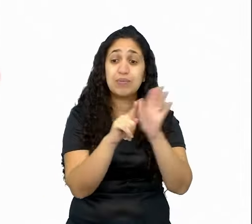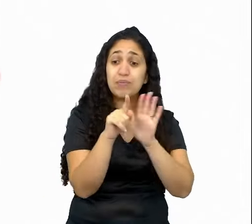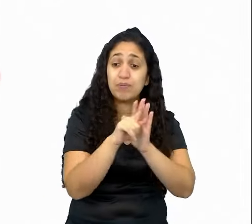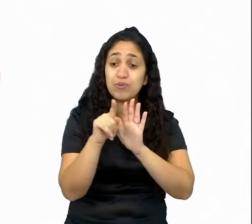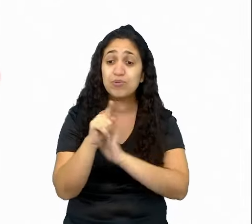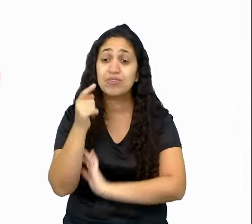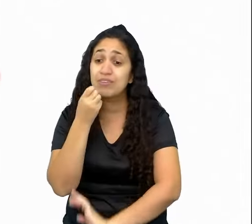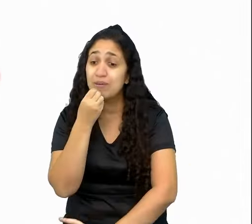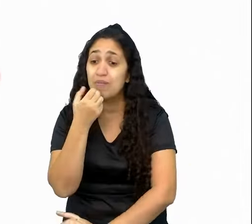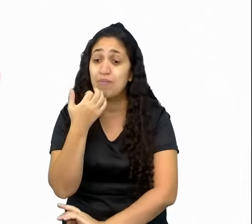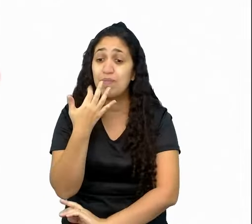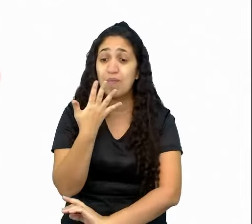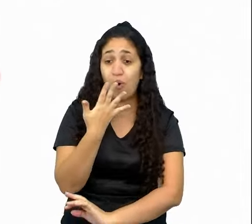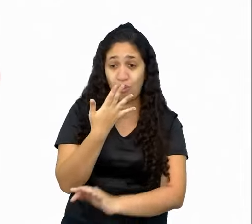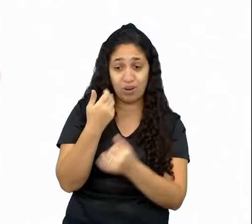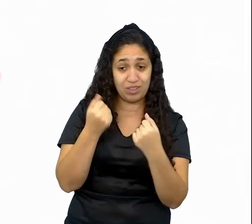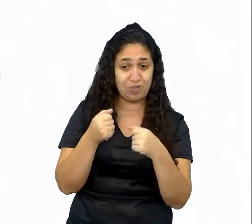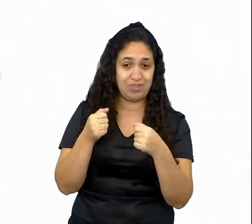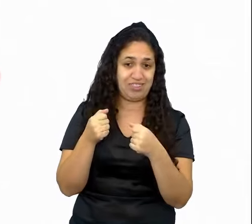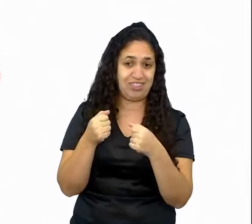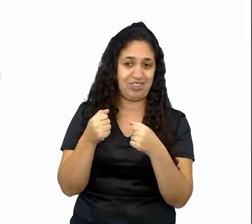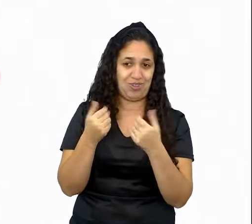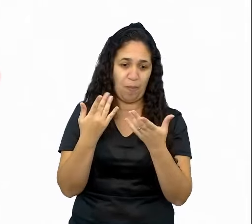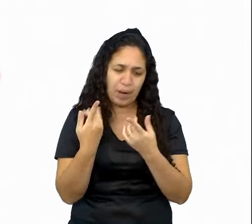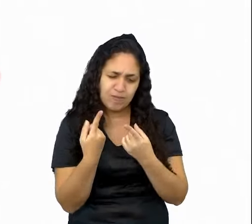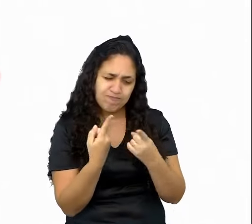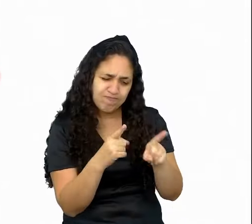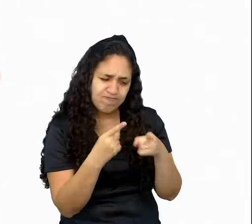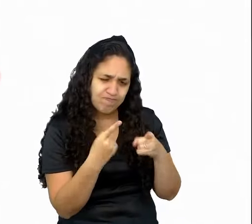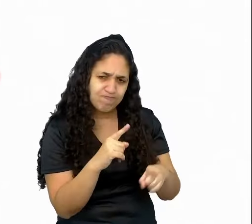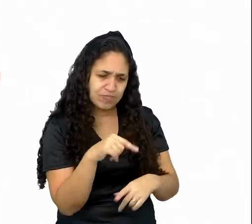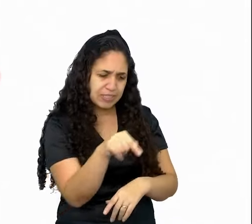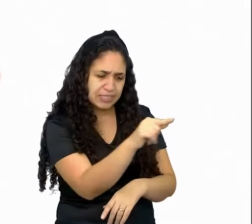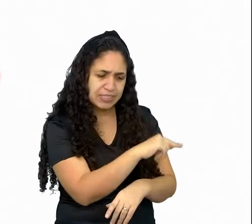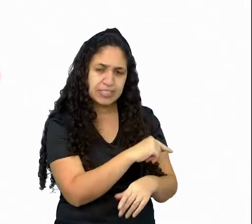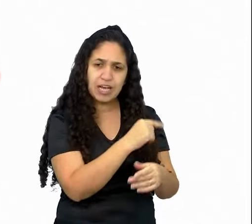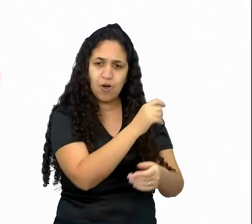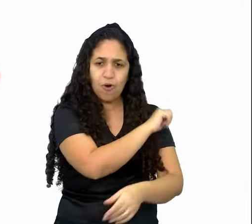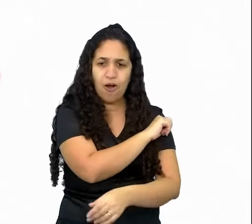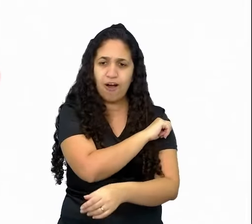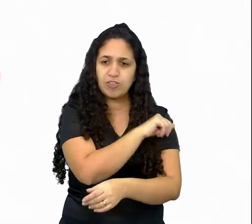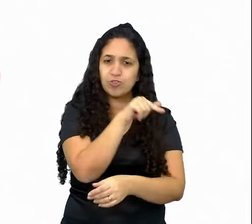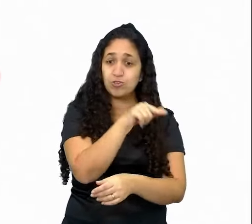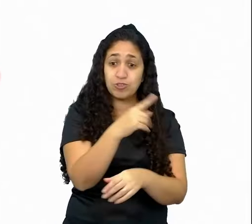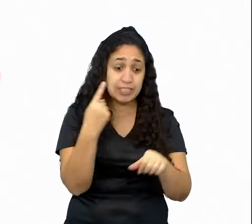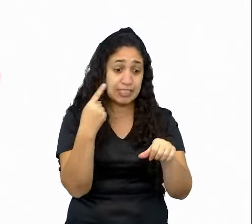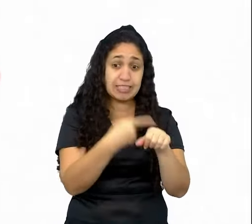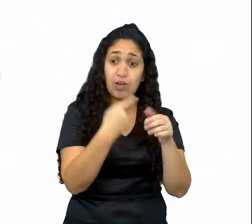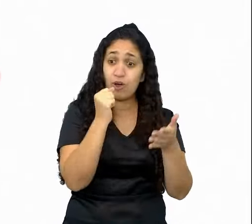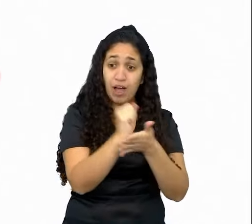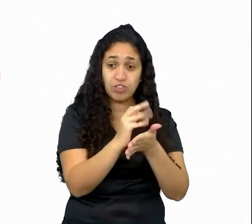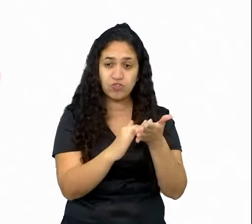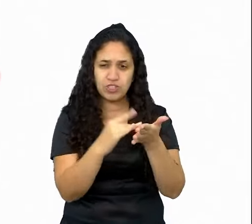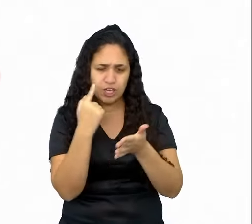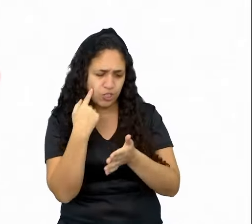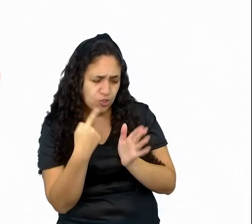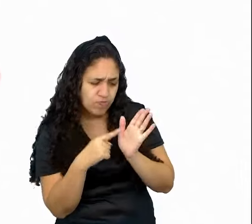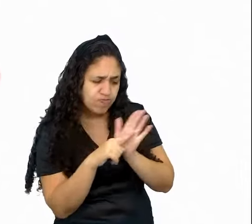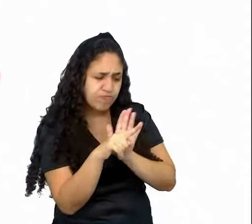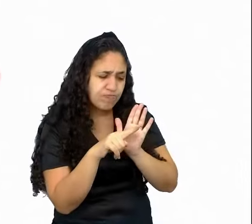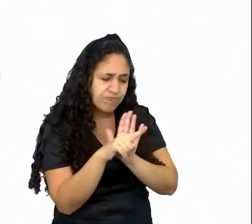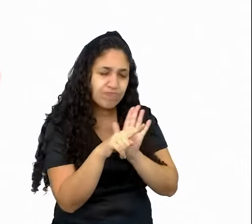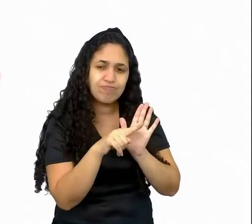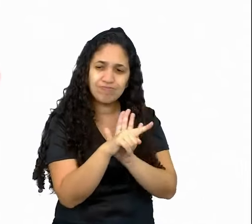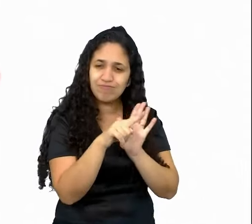que eu preciso ter para fazer para os meus alunos na hora que eles estejam fazendo as atividades, né? Isso a